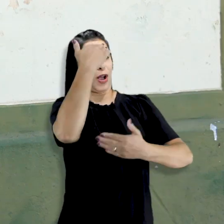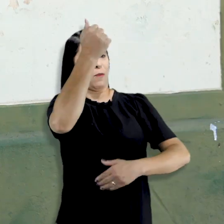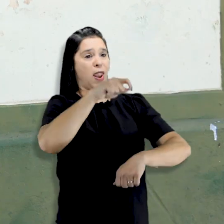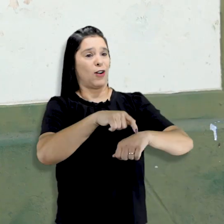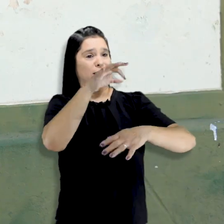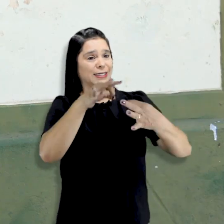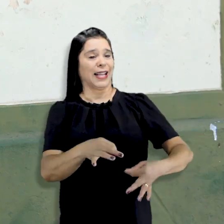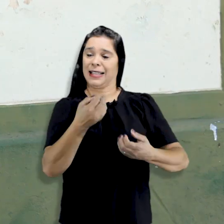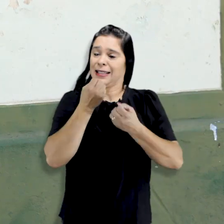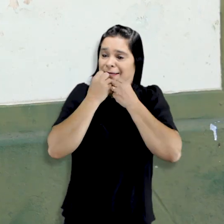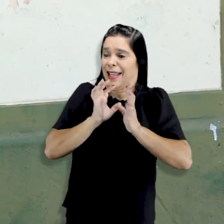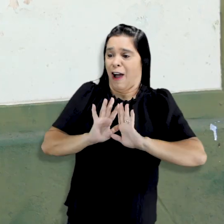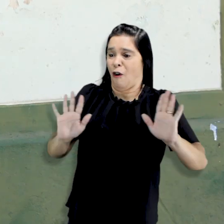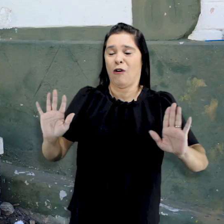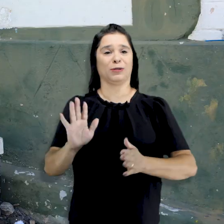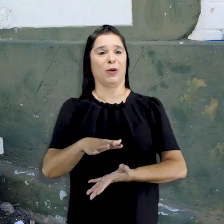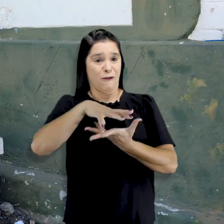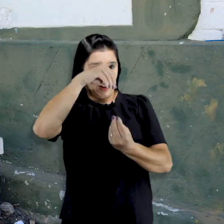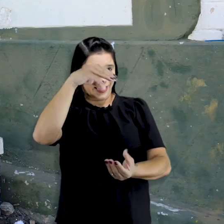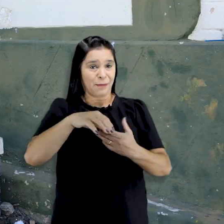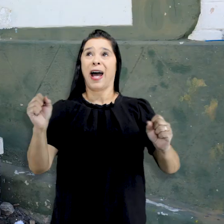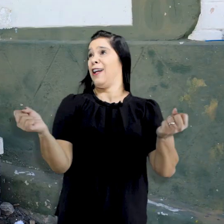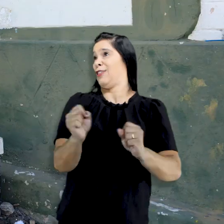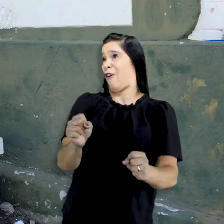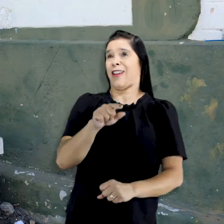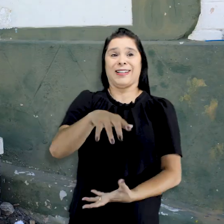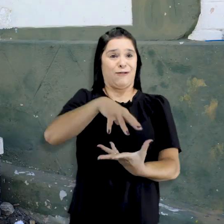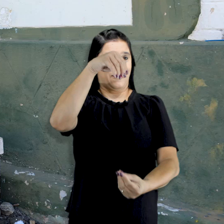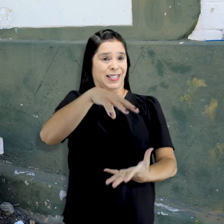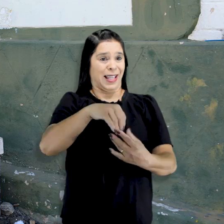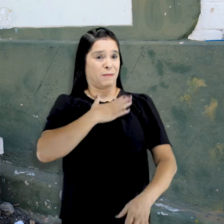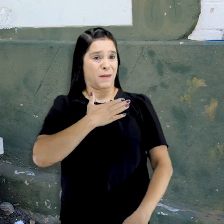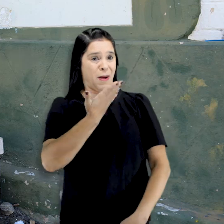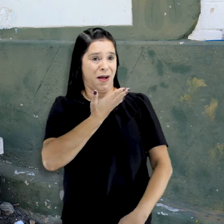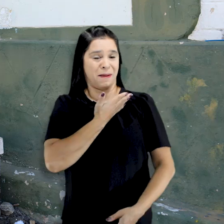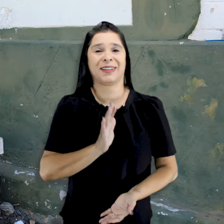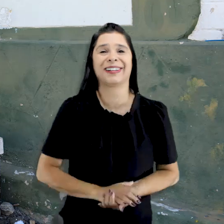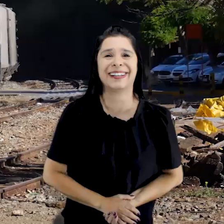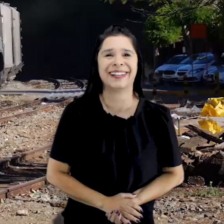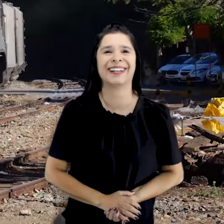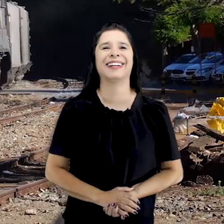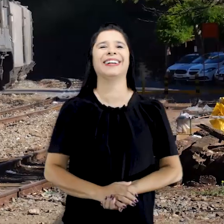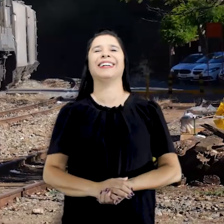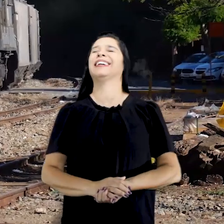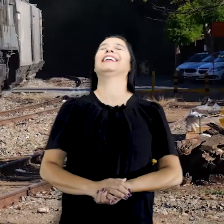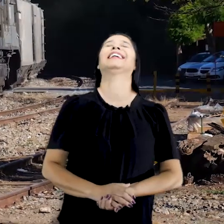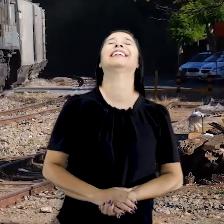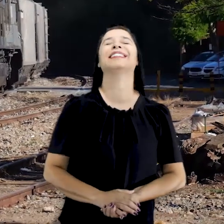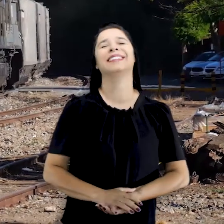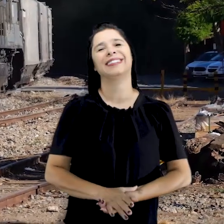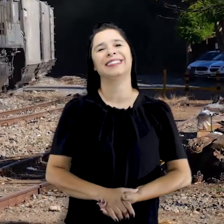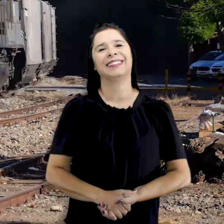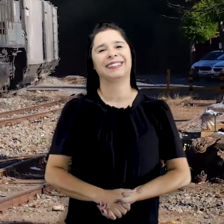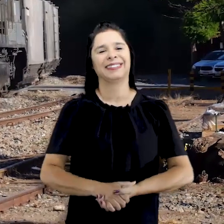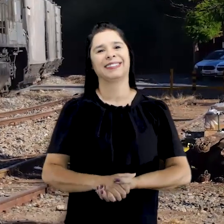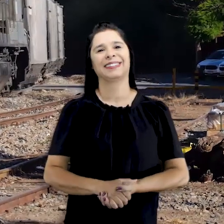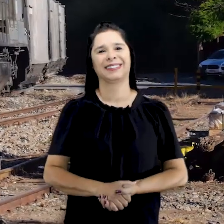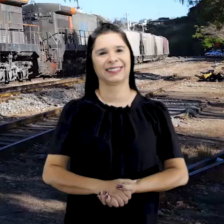normal. Adorei. Então esse é o fantasminha do Engenheiro Ademar. E ele ainda existe ainda, viu?